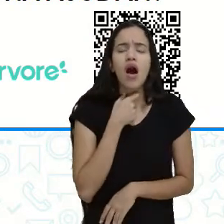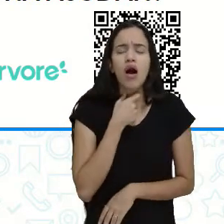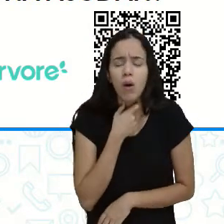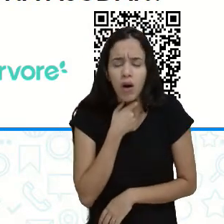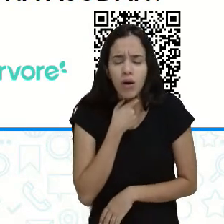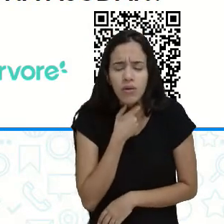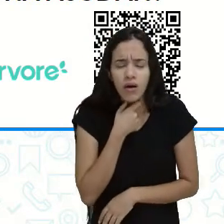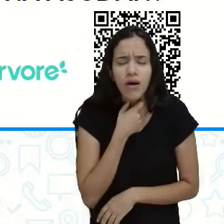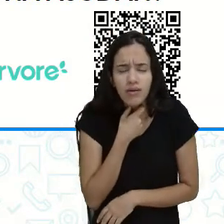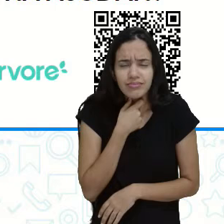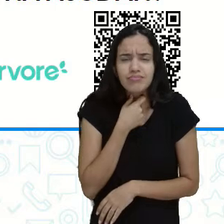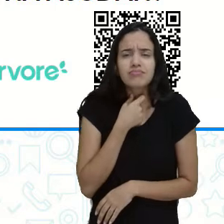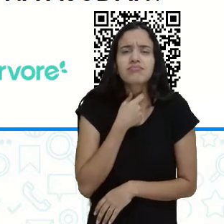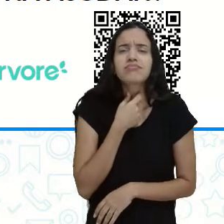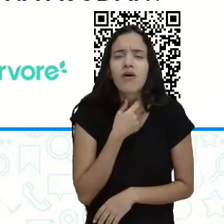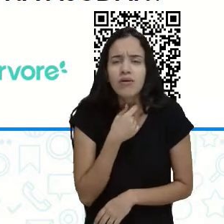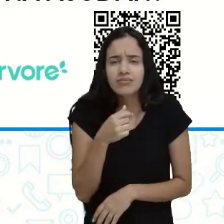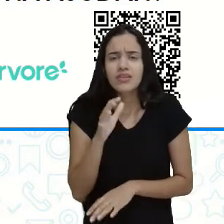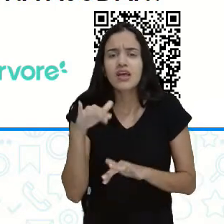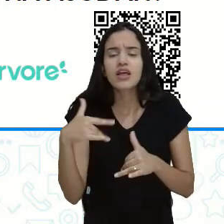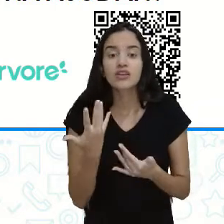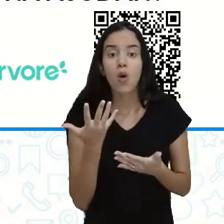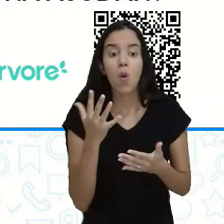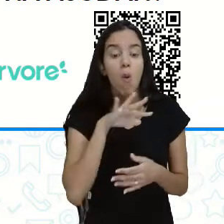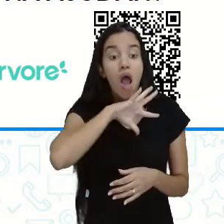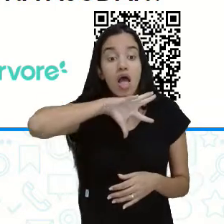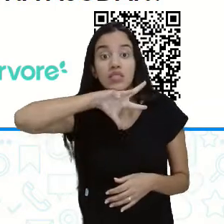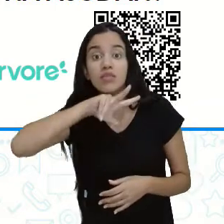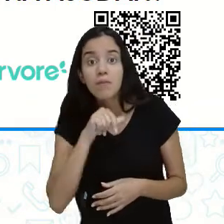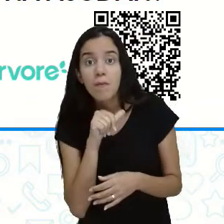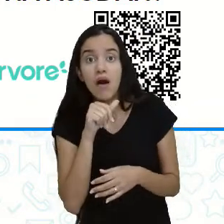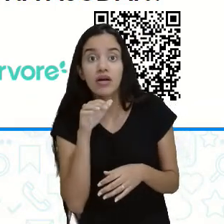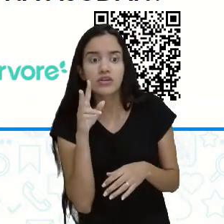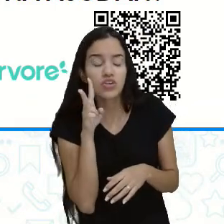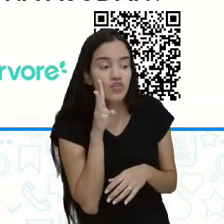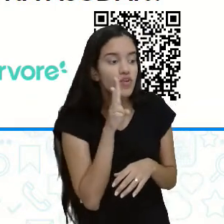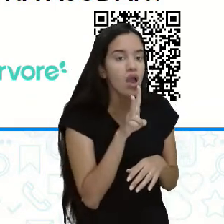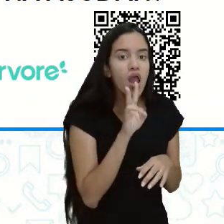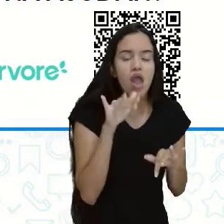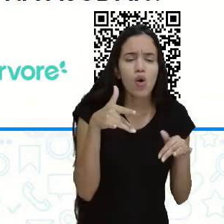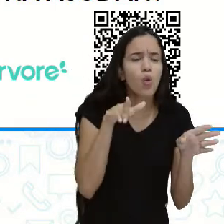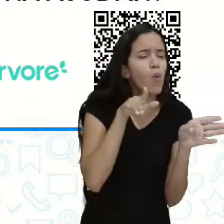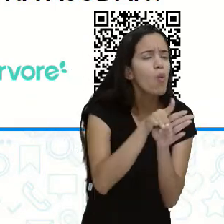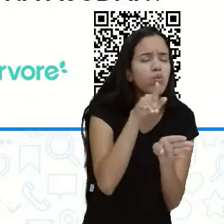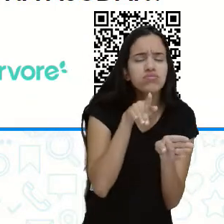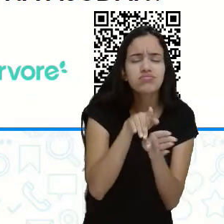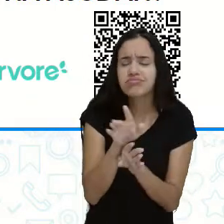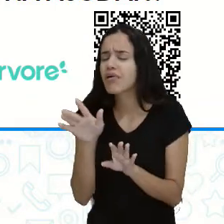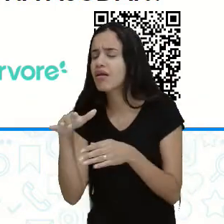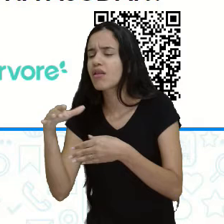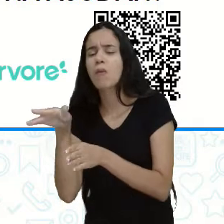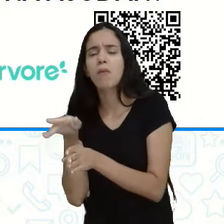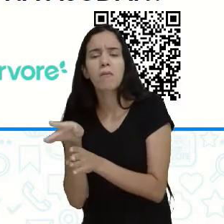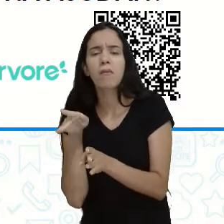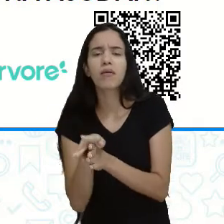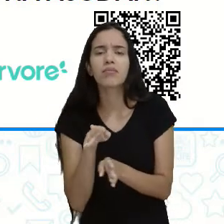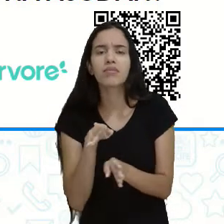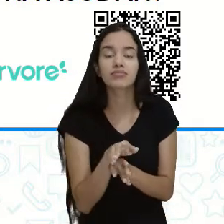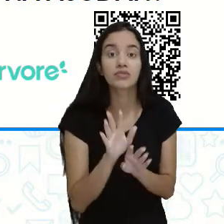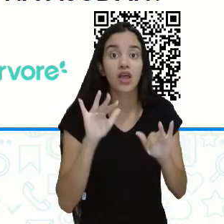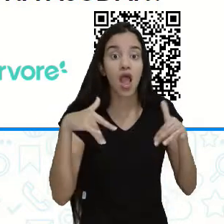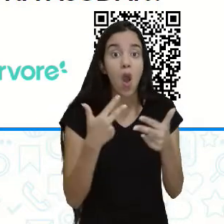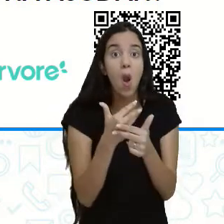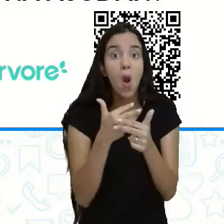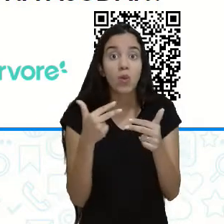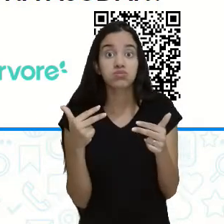Dona Gambá. A bicharada veio assuntar. Conselho para cá, conselho para lá, e a